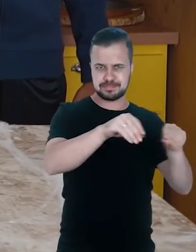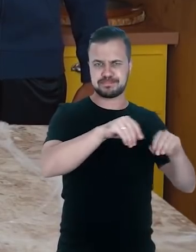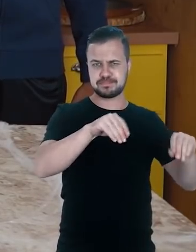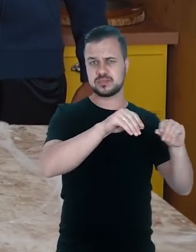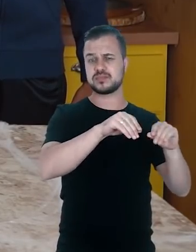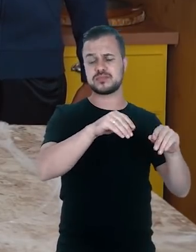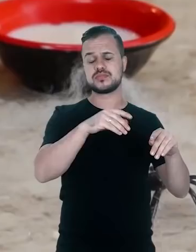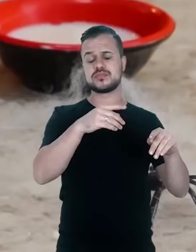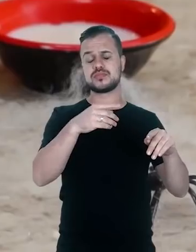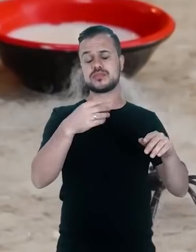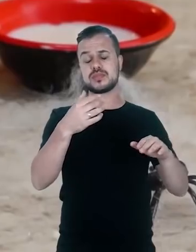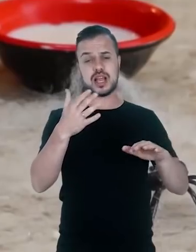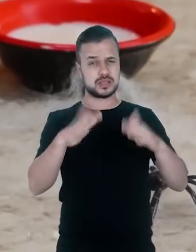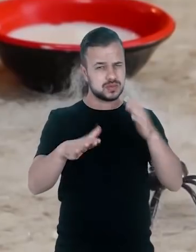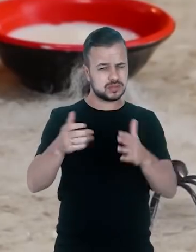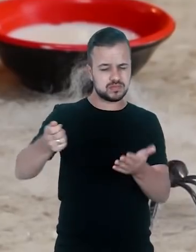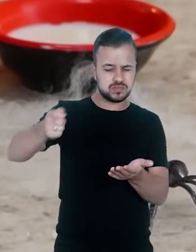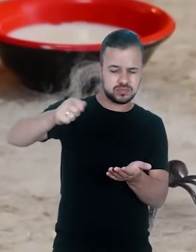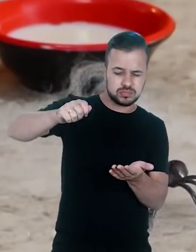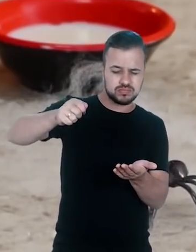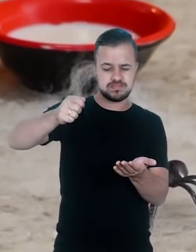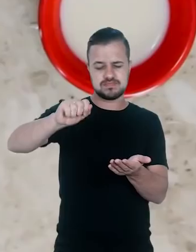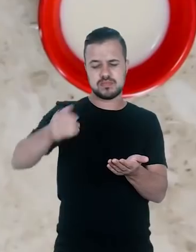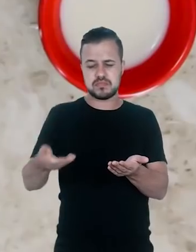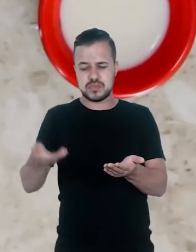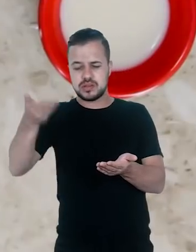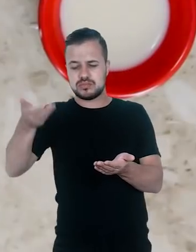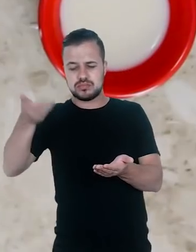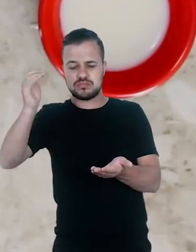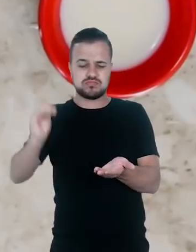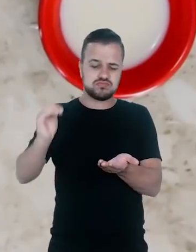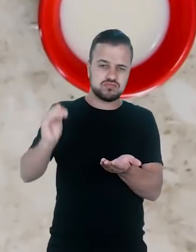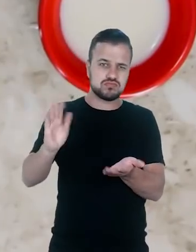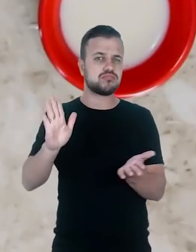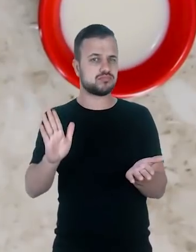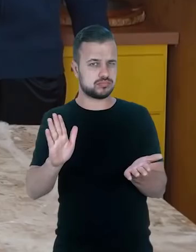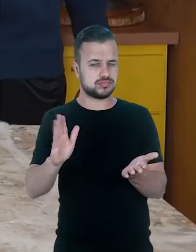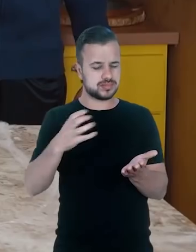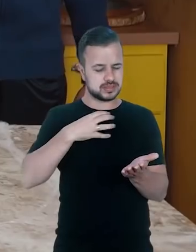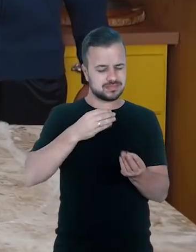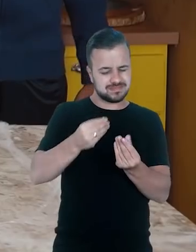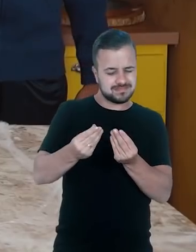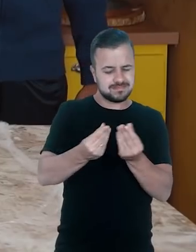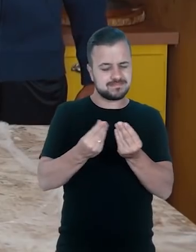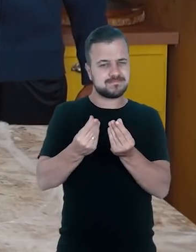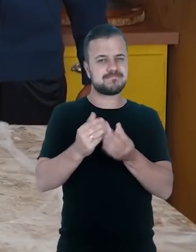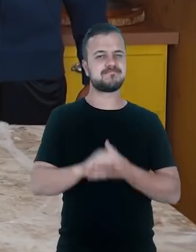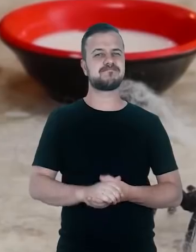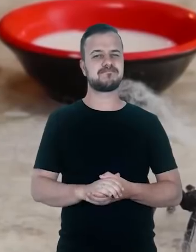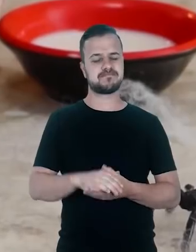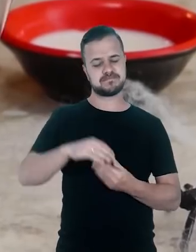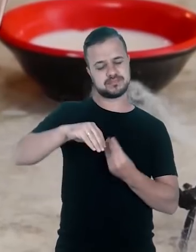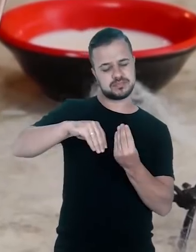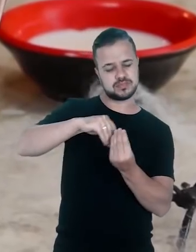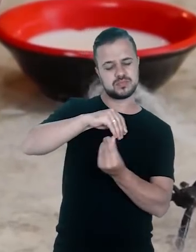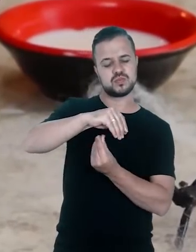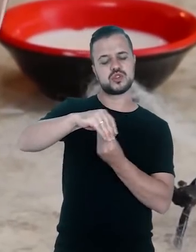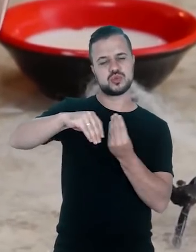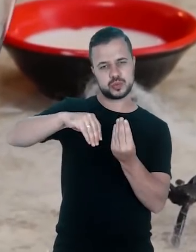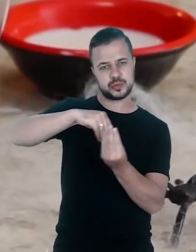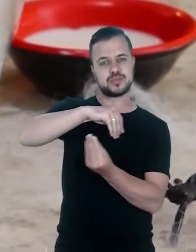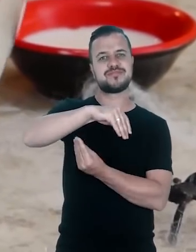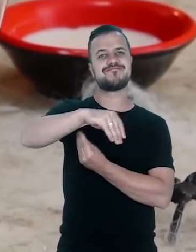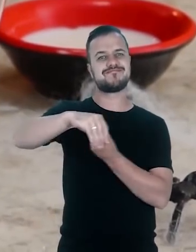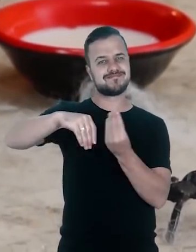leite em pó, porque caso necessário você tenha que colocar um pouco mais ou um pouco menos, tá bom? Até dar o ponto. E aqui você já